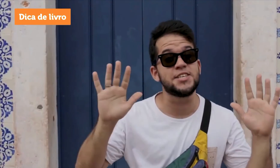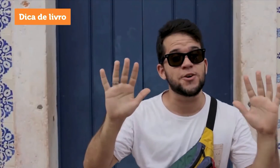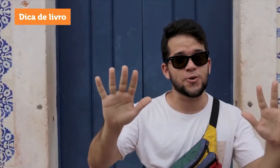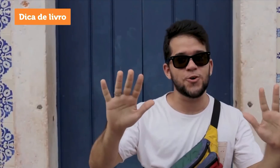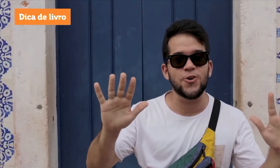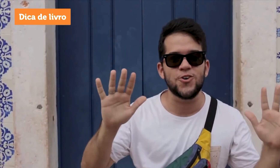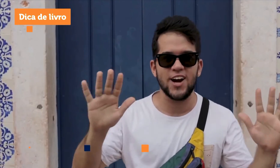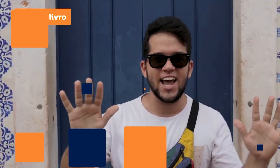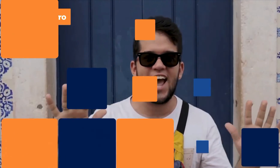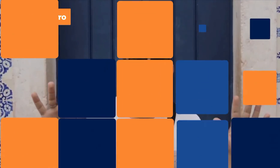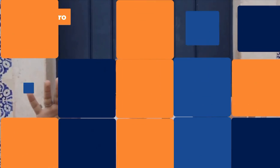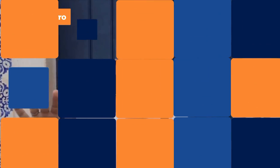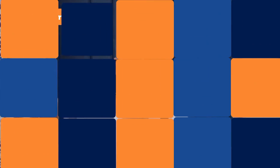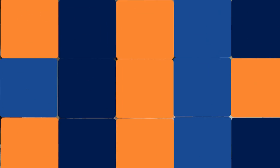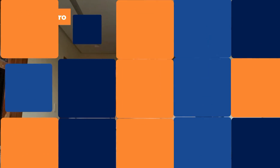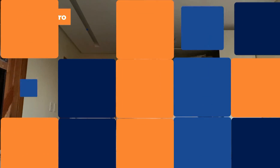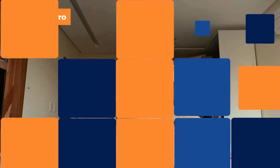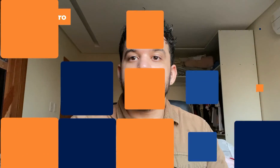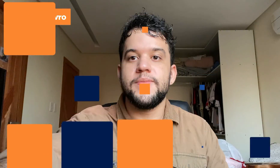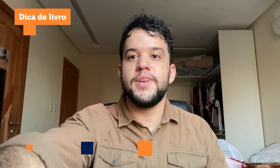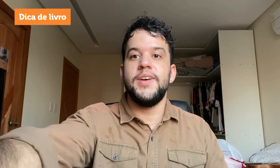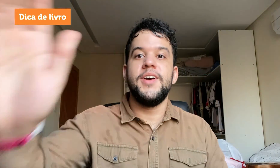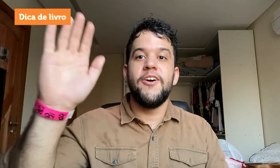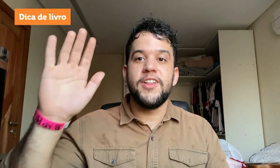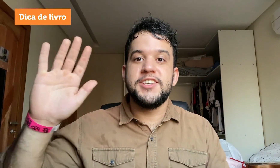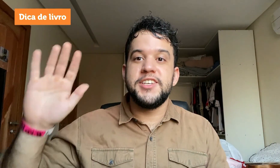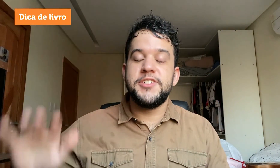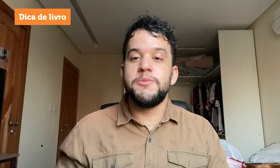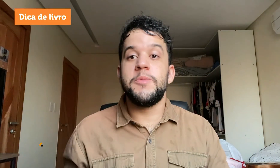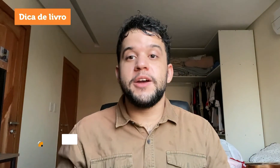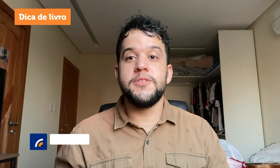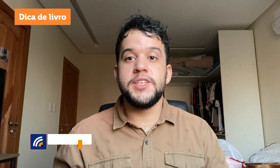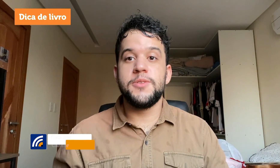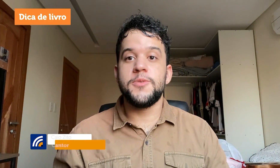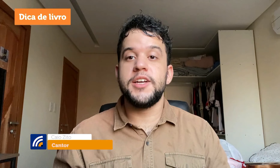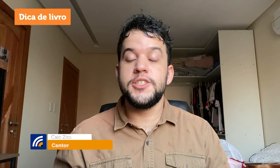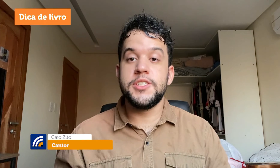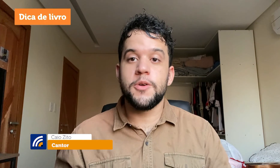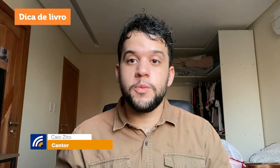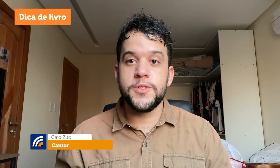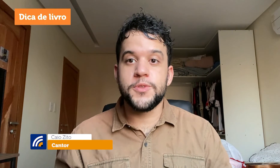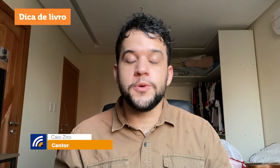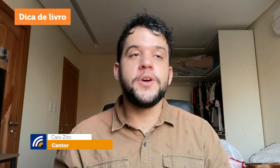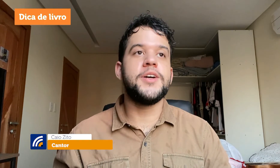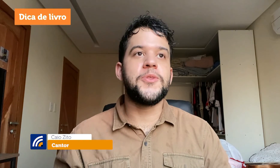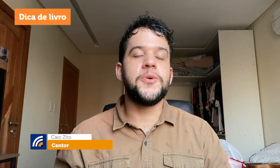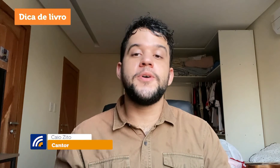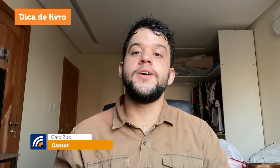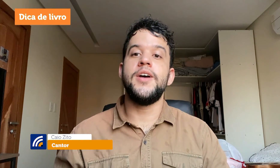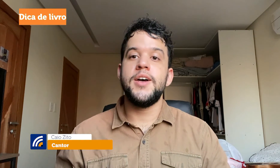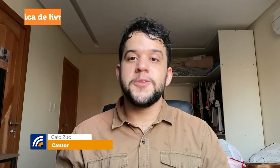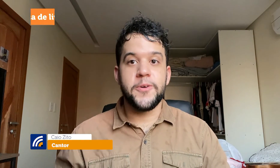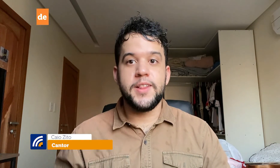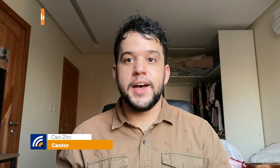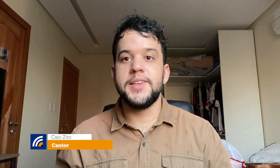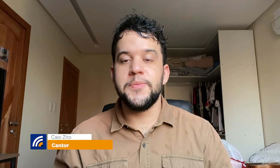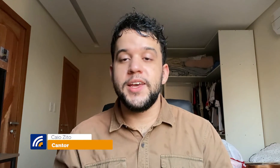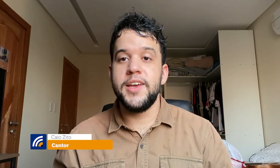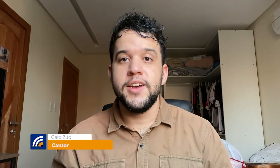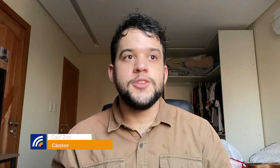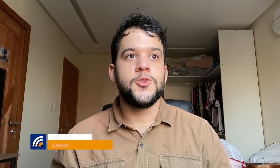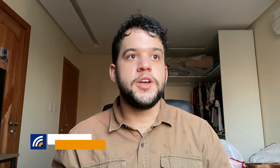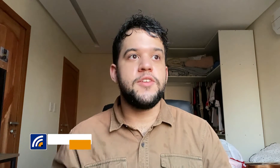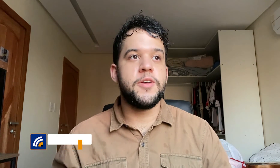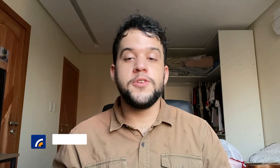tá R$5. Vou comprar um... Olá, gente, eu me chamo Caio Zito, sou artista, compositor, cantor, toco guitarra